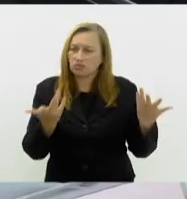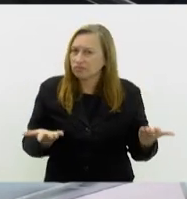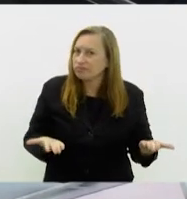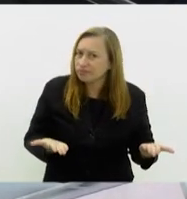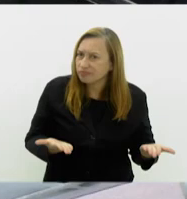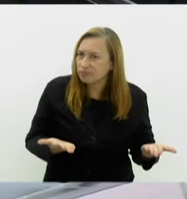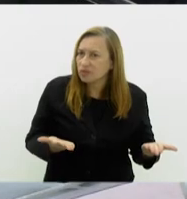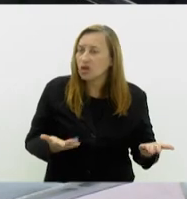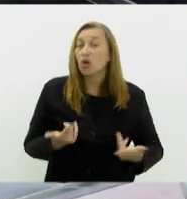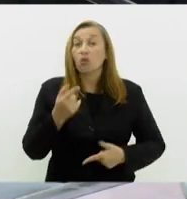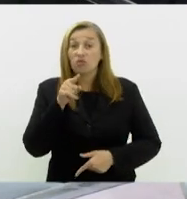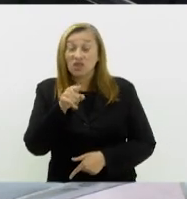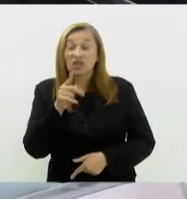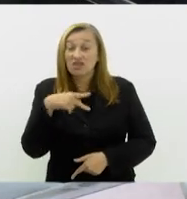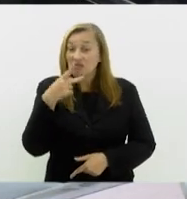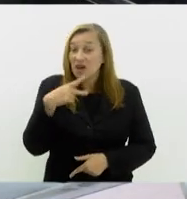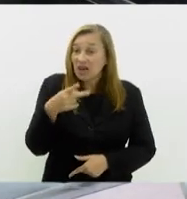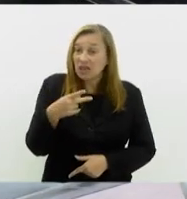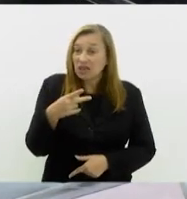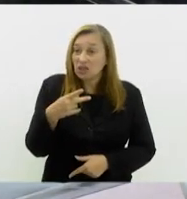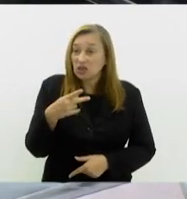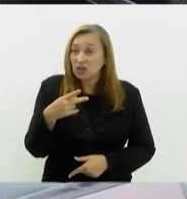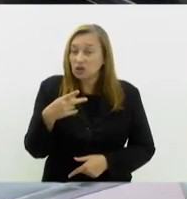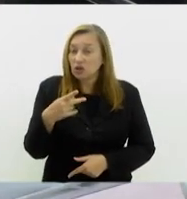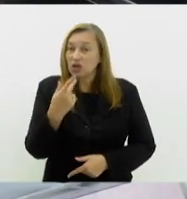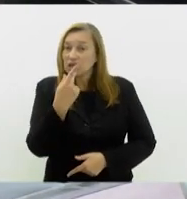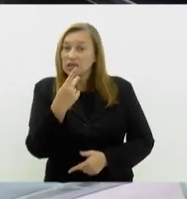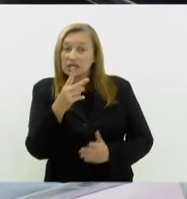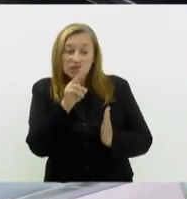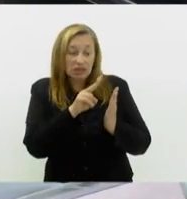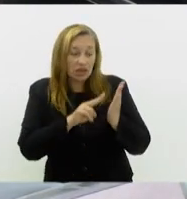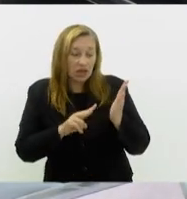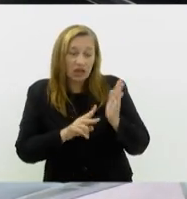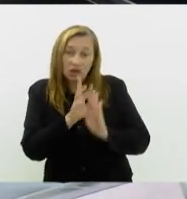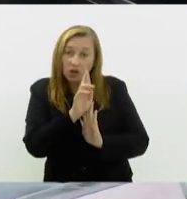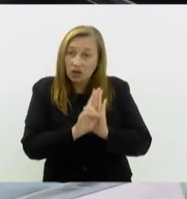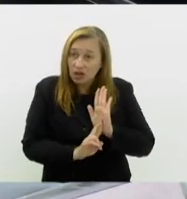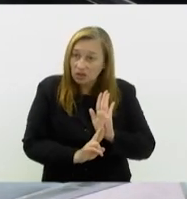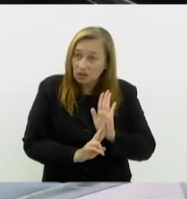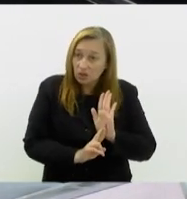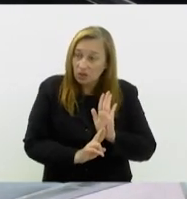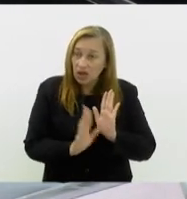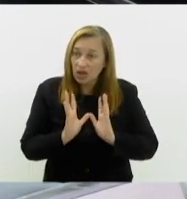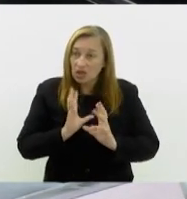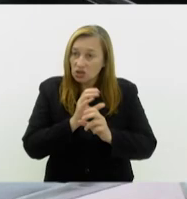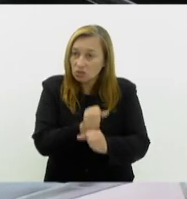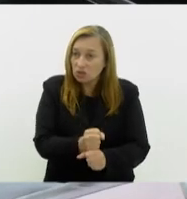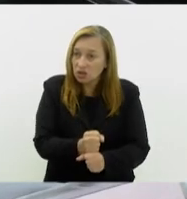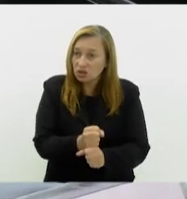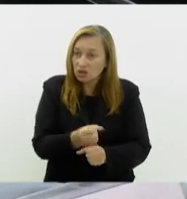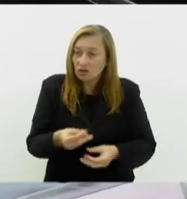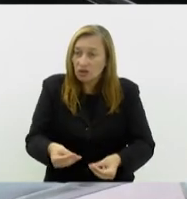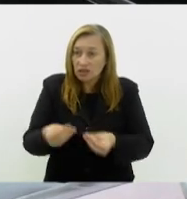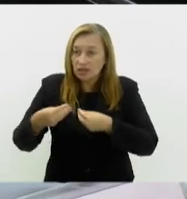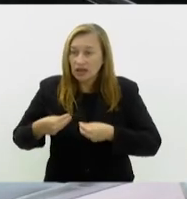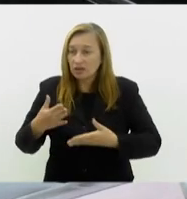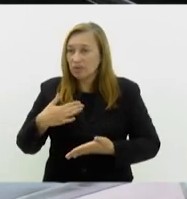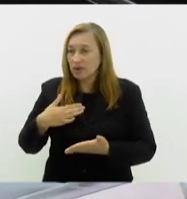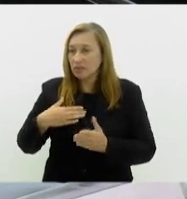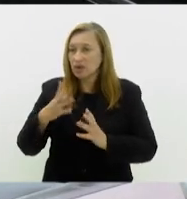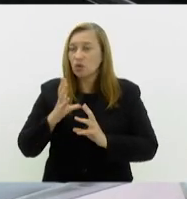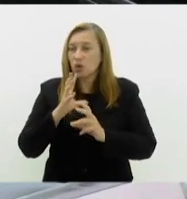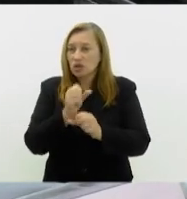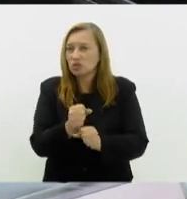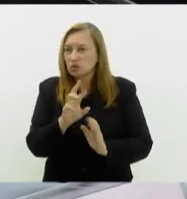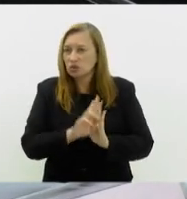quando você fala que leu o seu relatório resumido porque só foi entregue para mim o relatório resumido